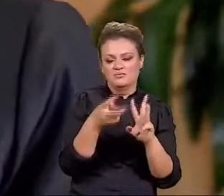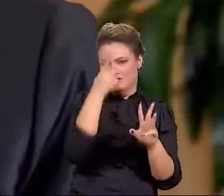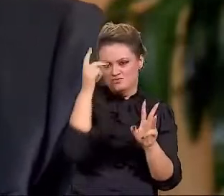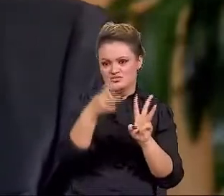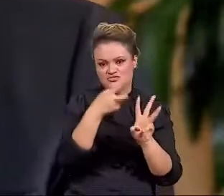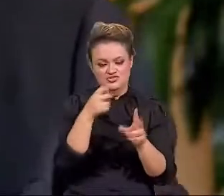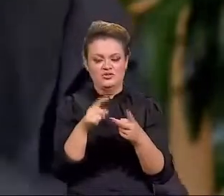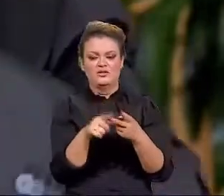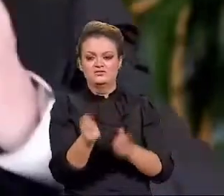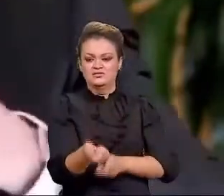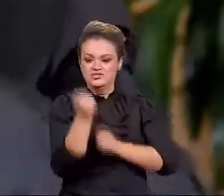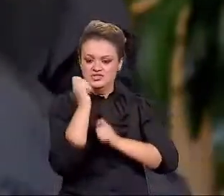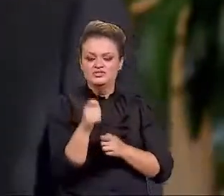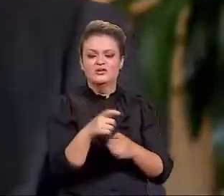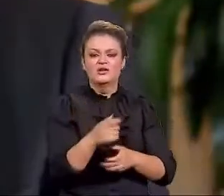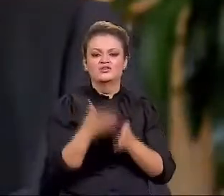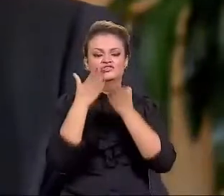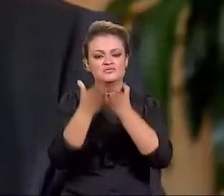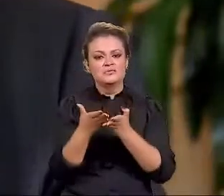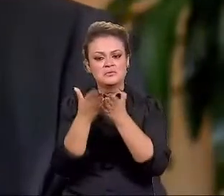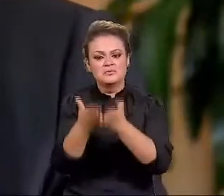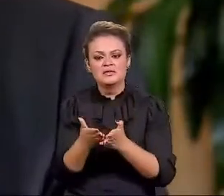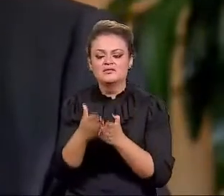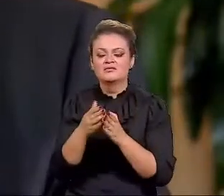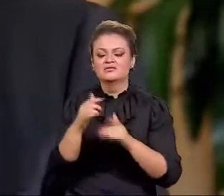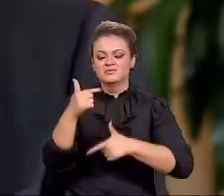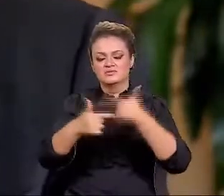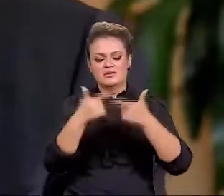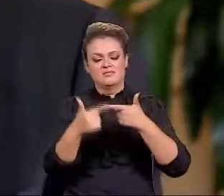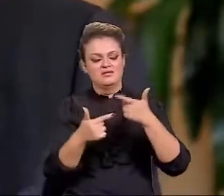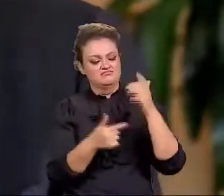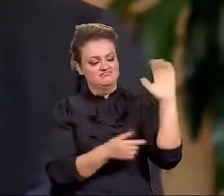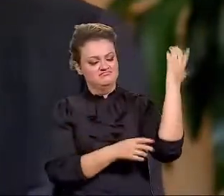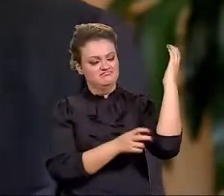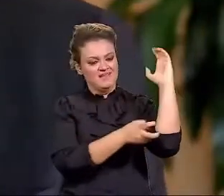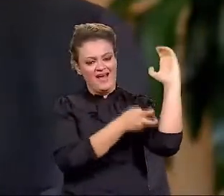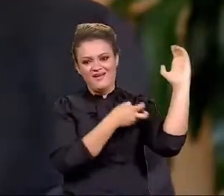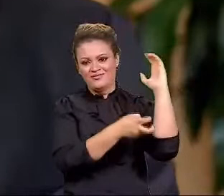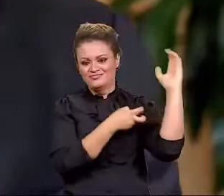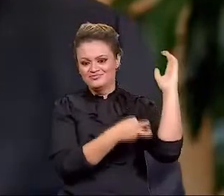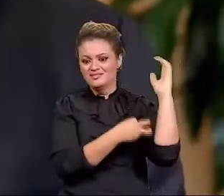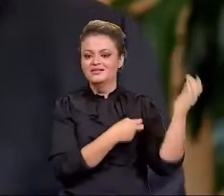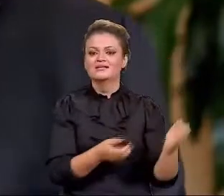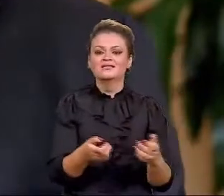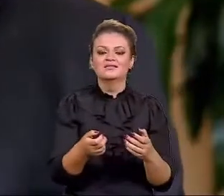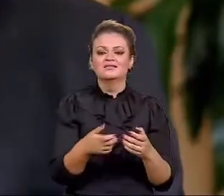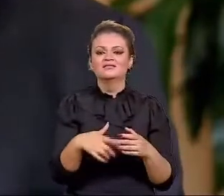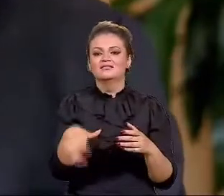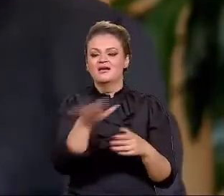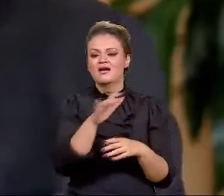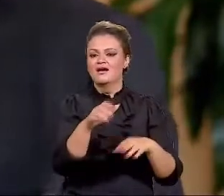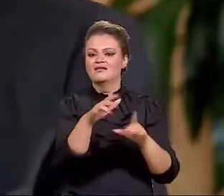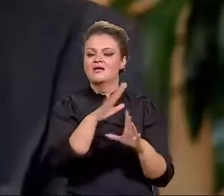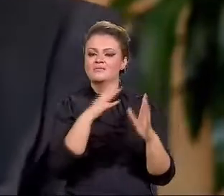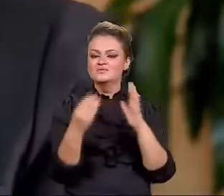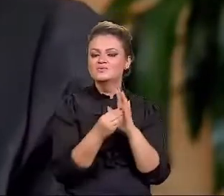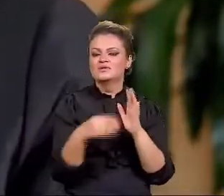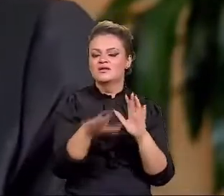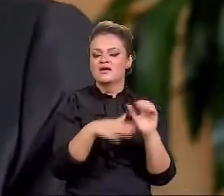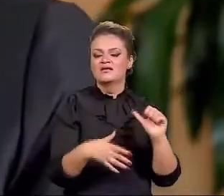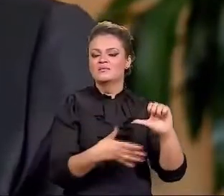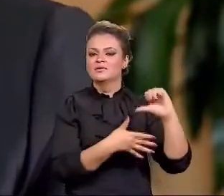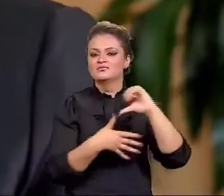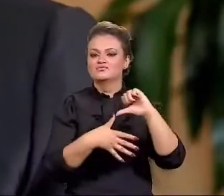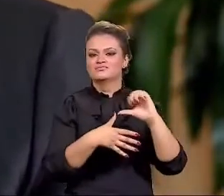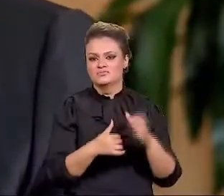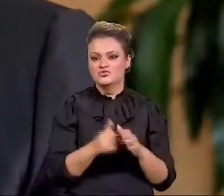dos extrativistas e a vida do conjunto da sociedade na Amazônia da América do Sul, que são 50 milhões de pessoas, e na